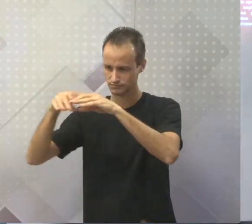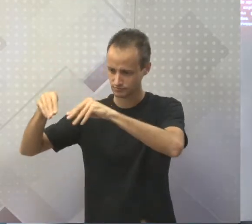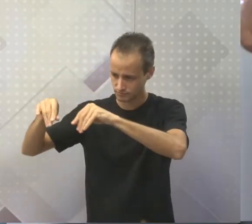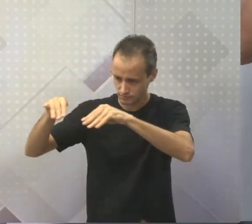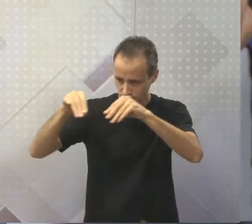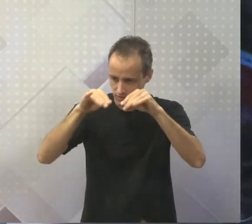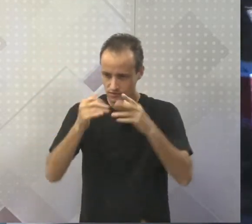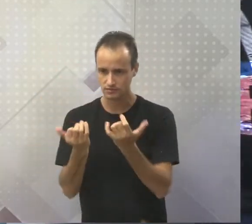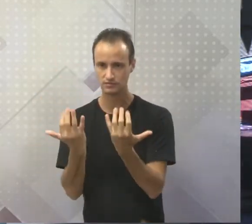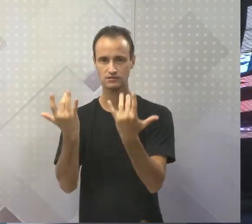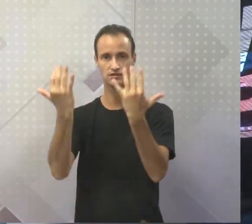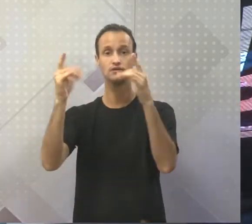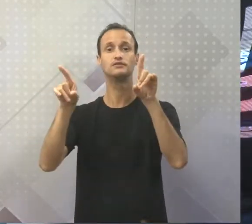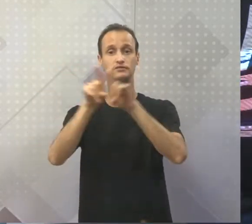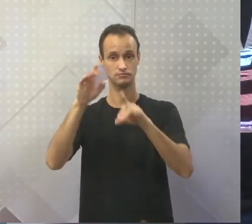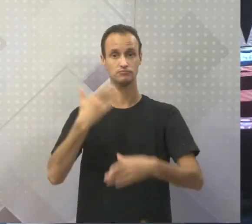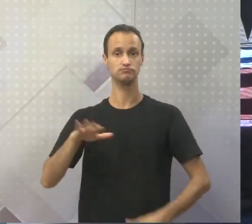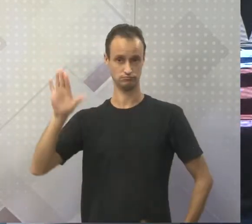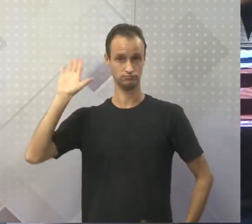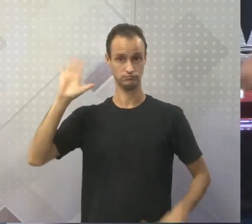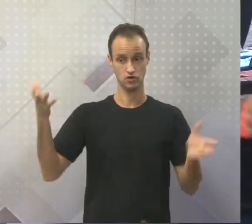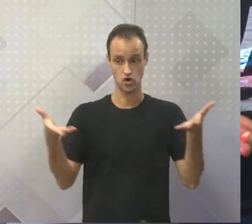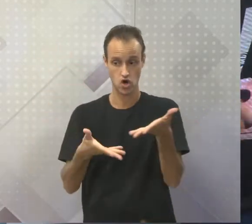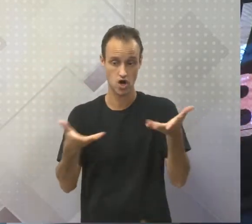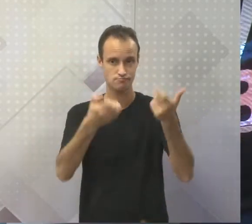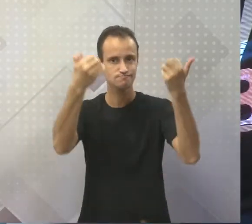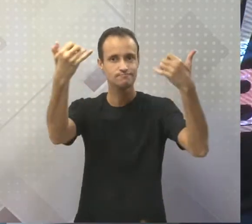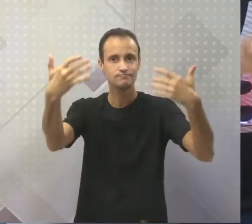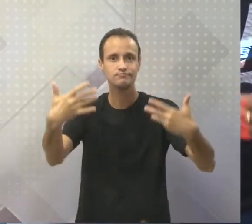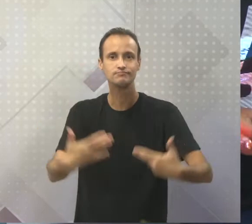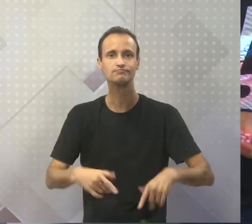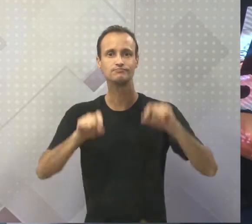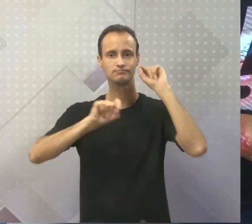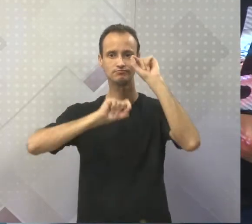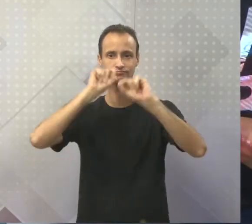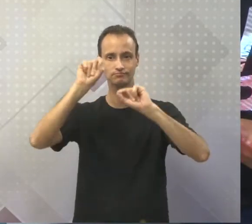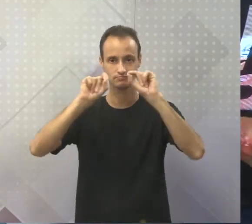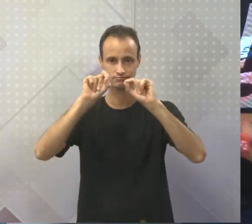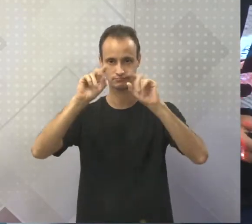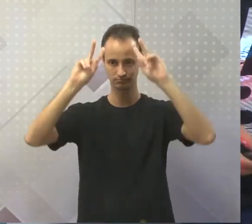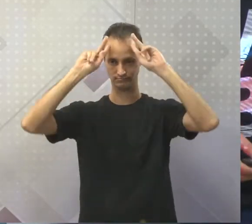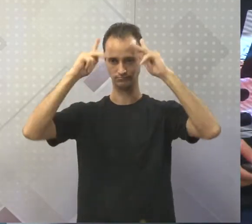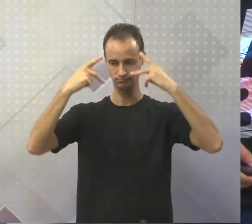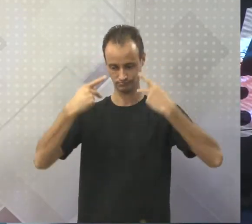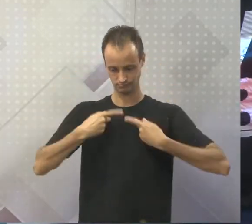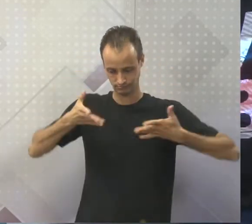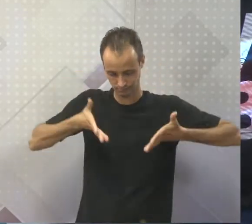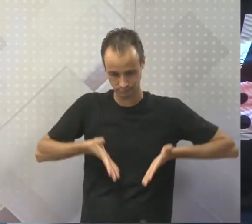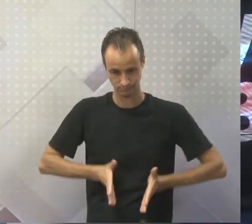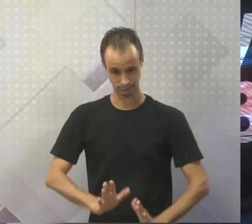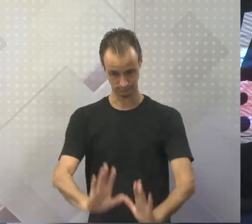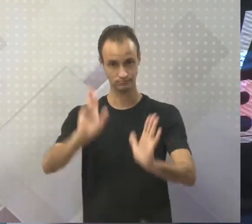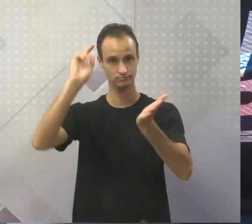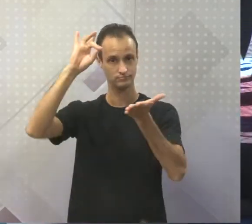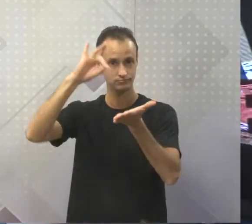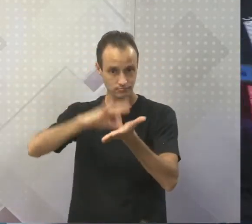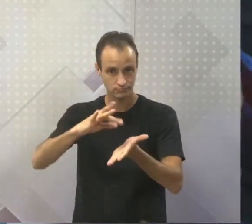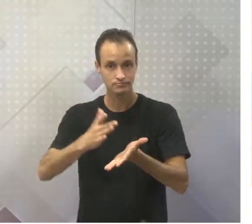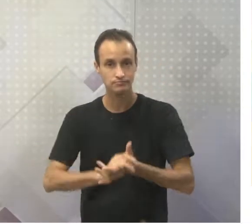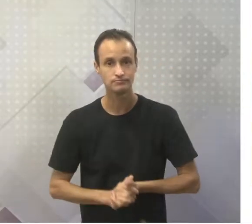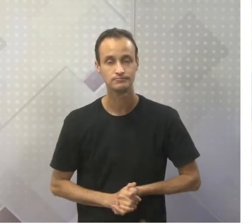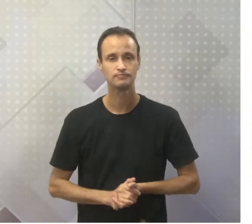terrestre. E eu prometi a vocês que agora falarei sobre a reprodução humana. Não é verdade?